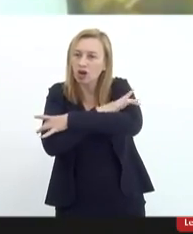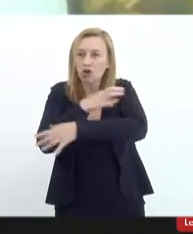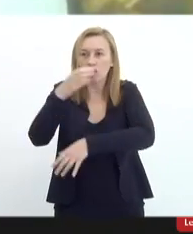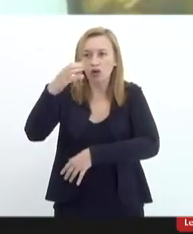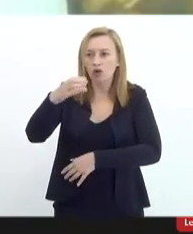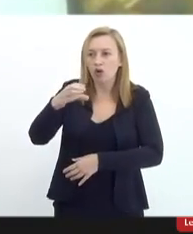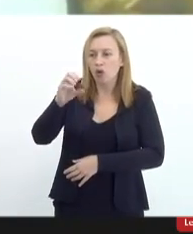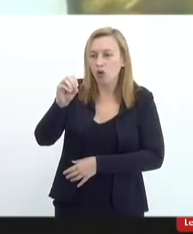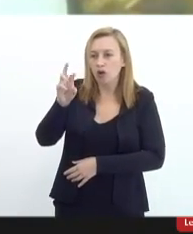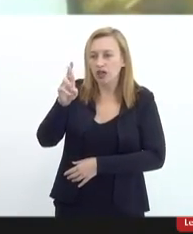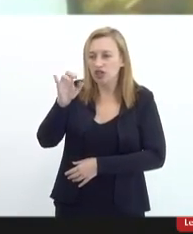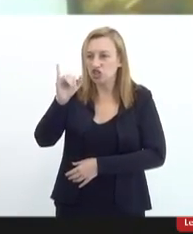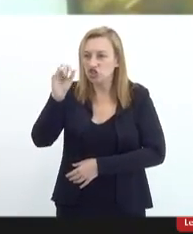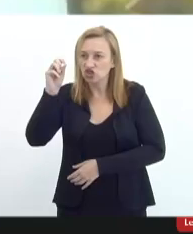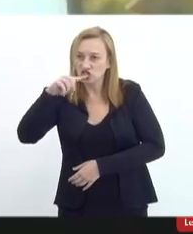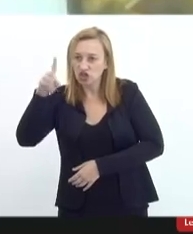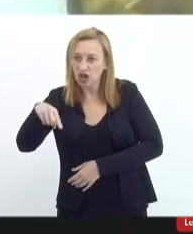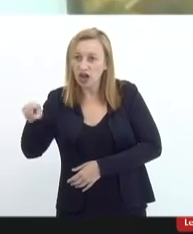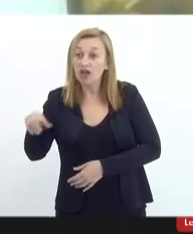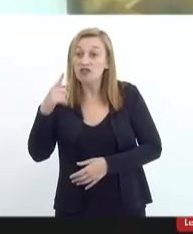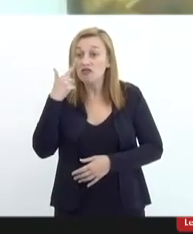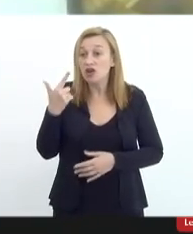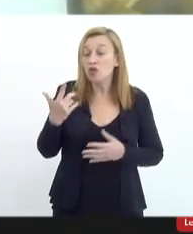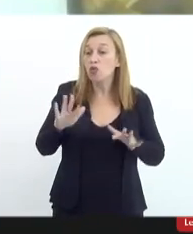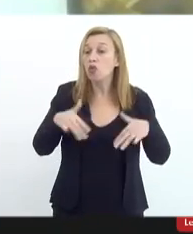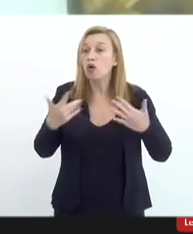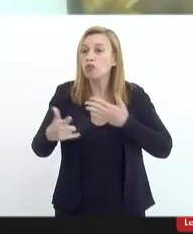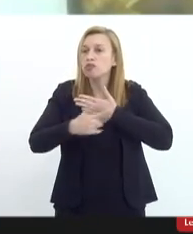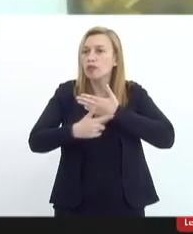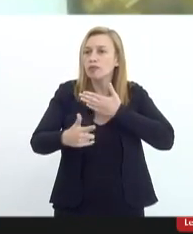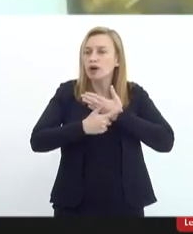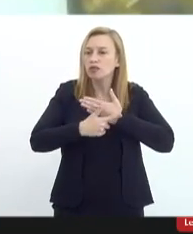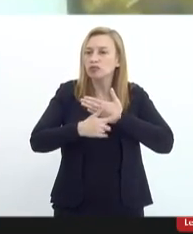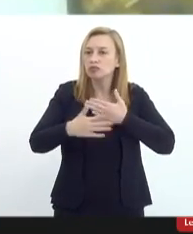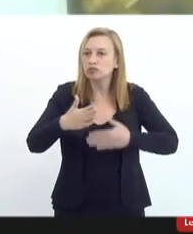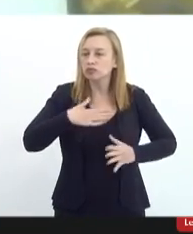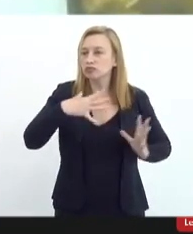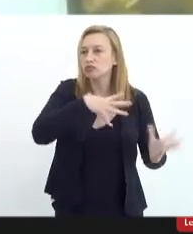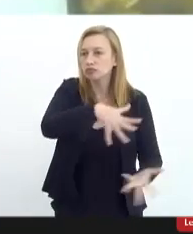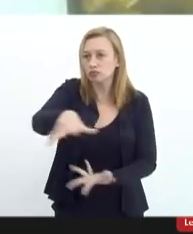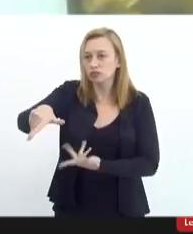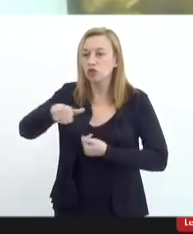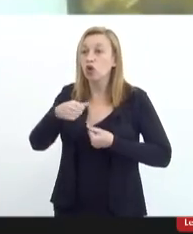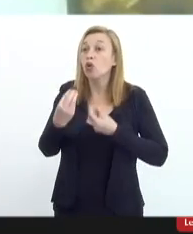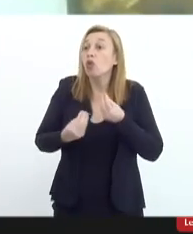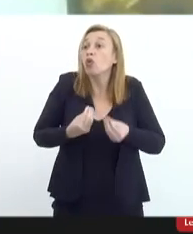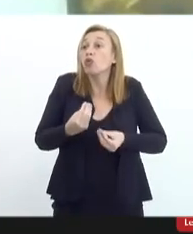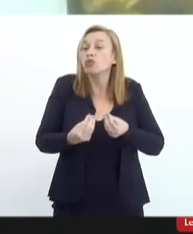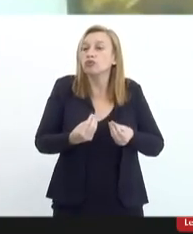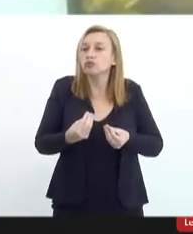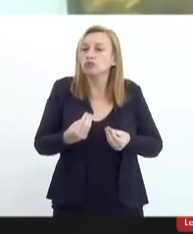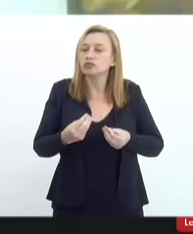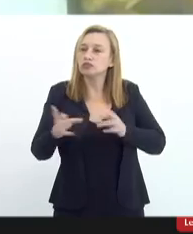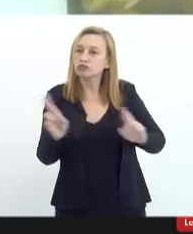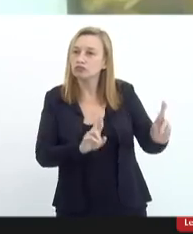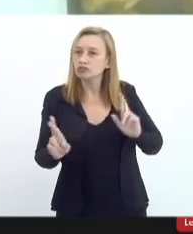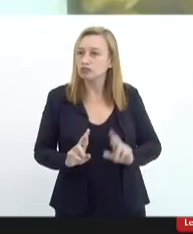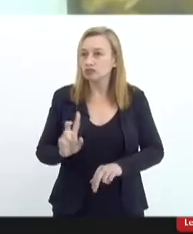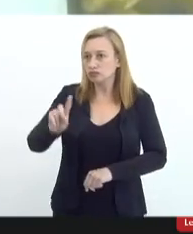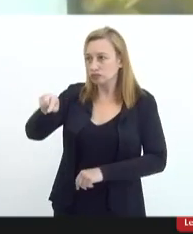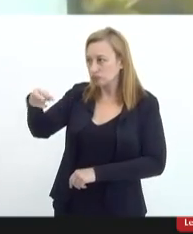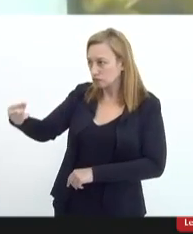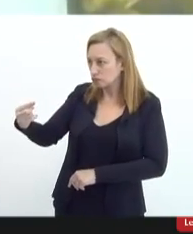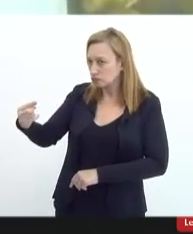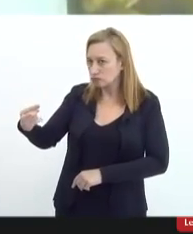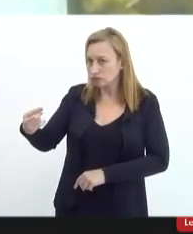omorixá, é refletir qual papel eu ocupo no mundo, como eu me relaciono com o outro e como eu me